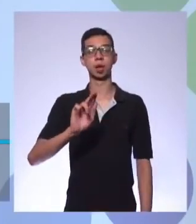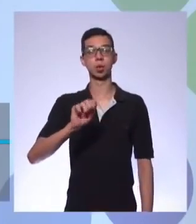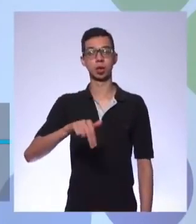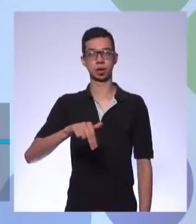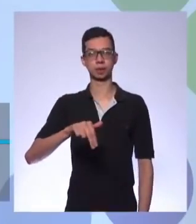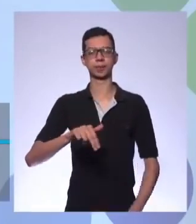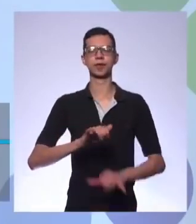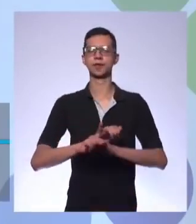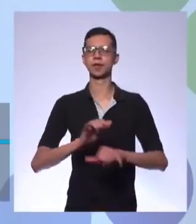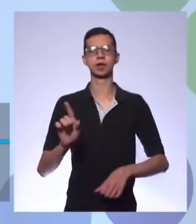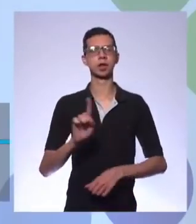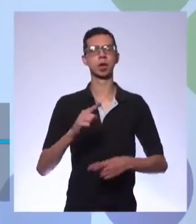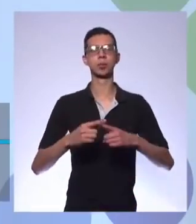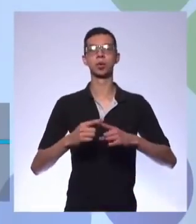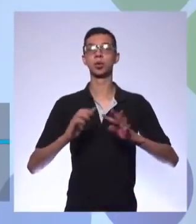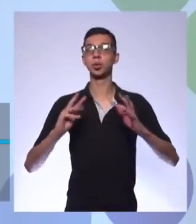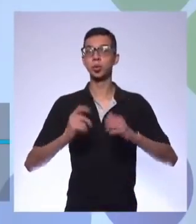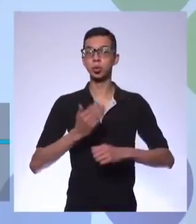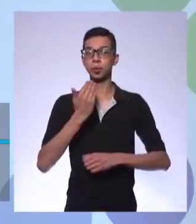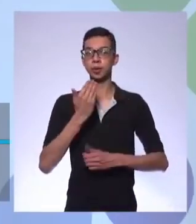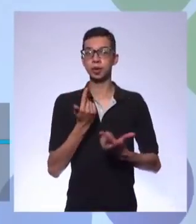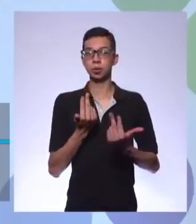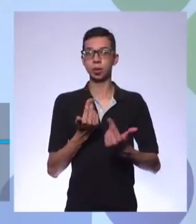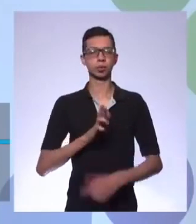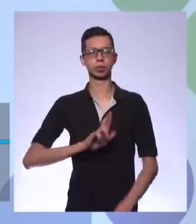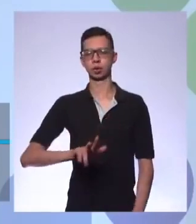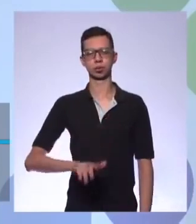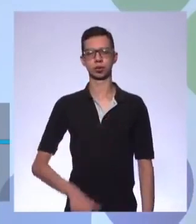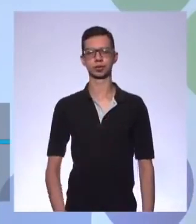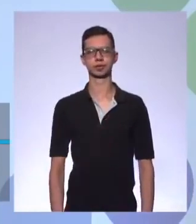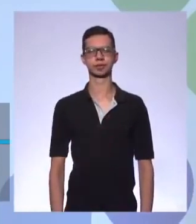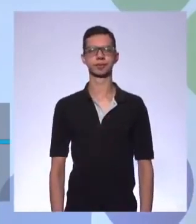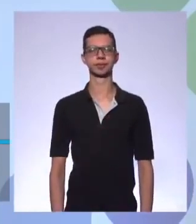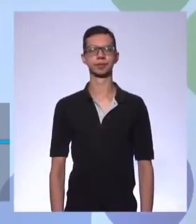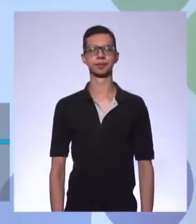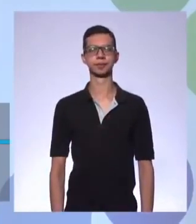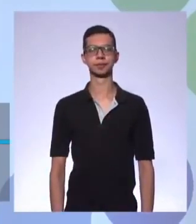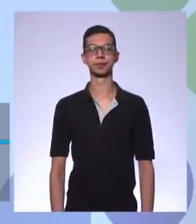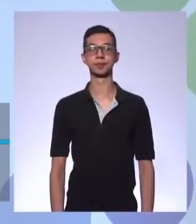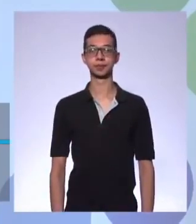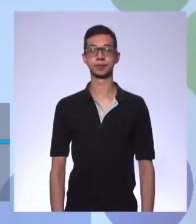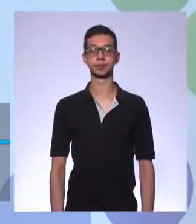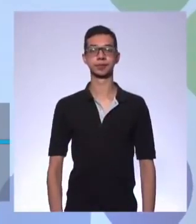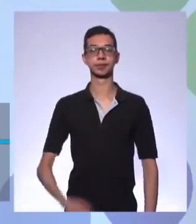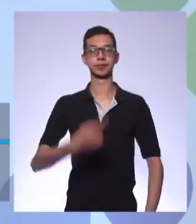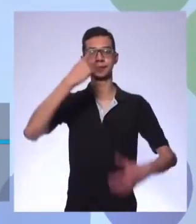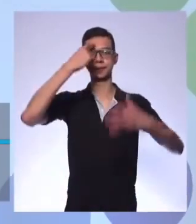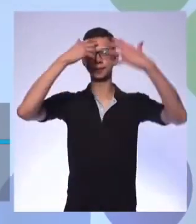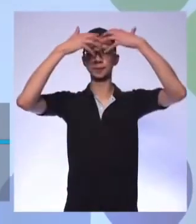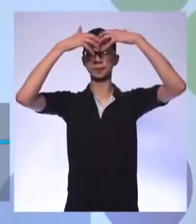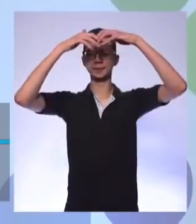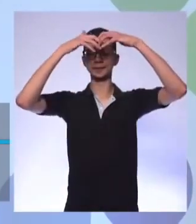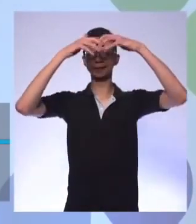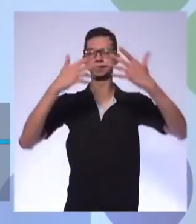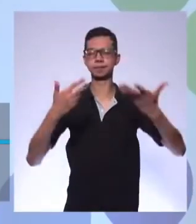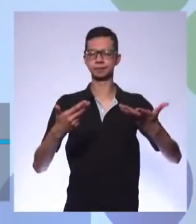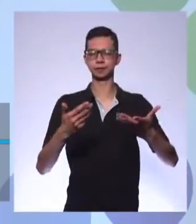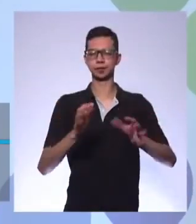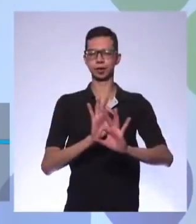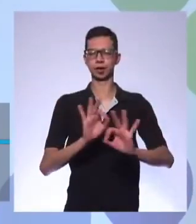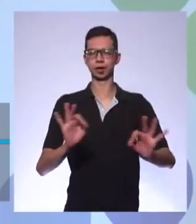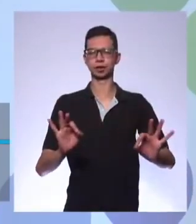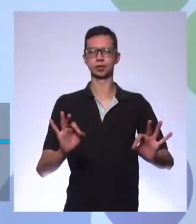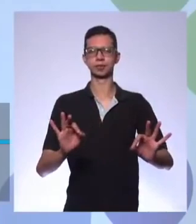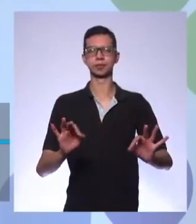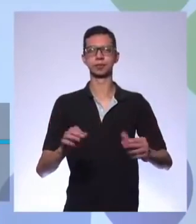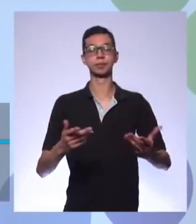não, não, porque nem todos os alimentos são iguais. Um raciocínio lógico dedutivo, muito bem, Cauã, excelente. É